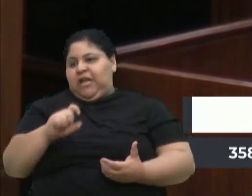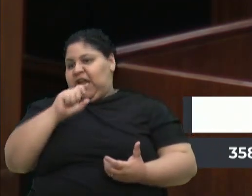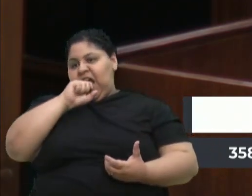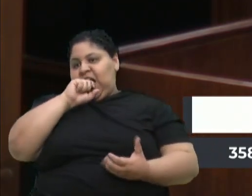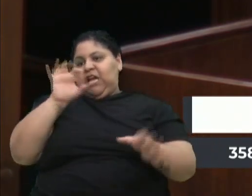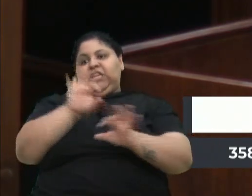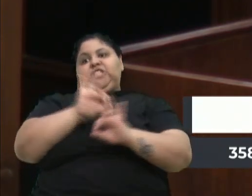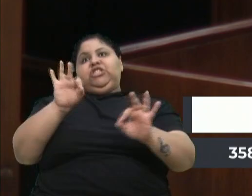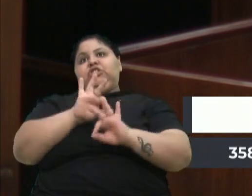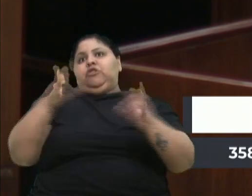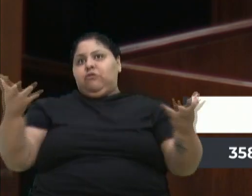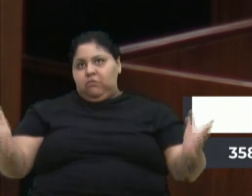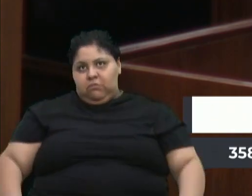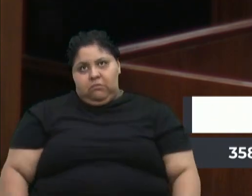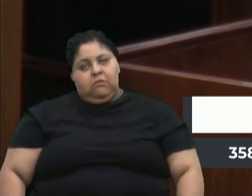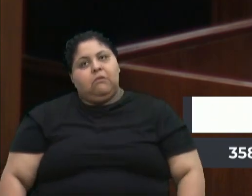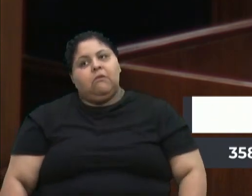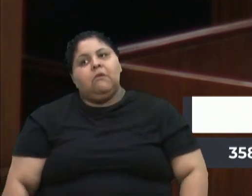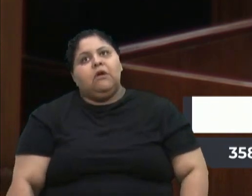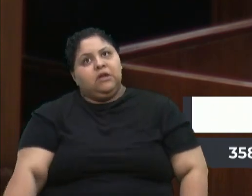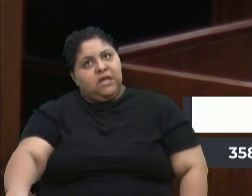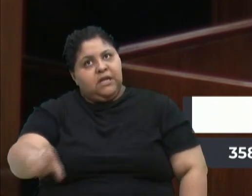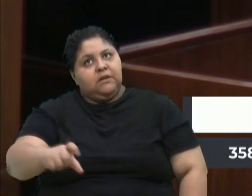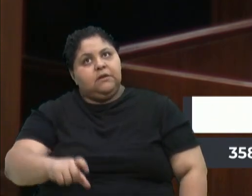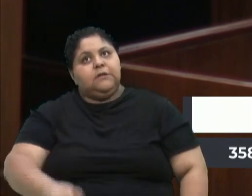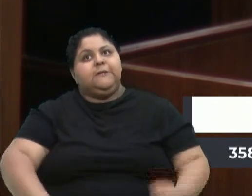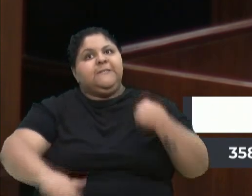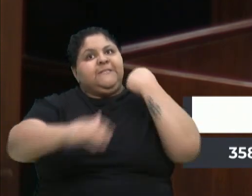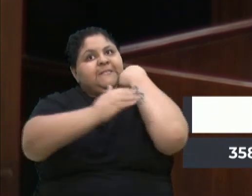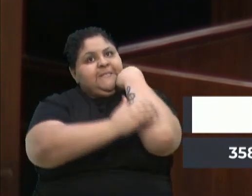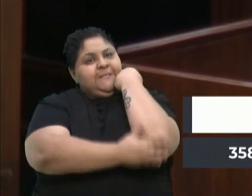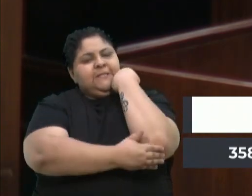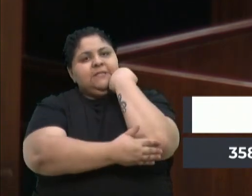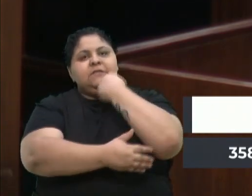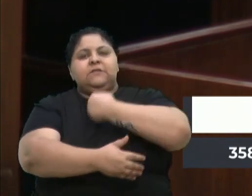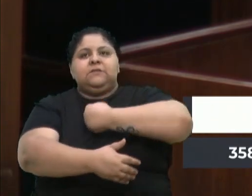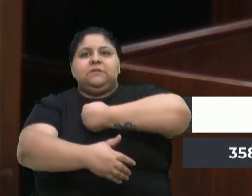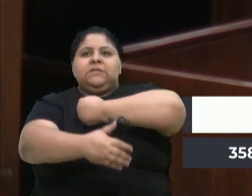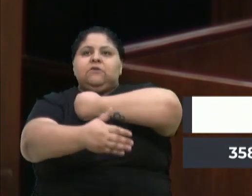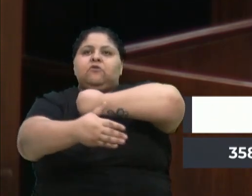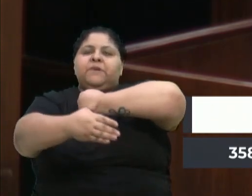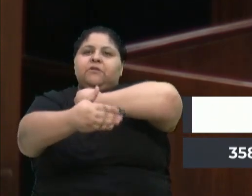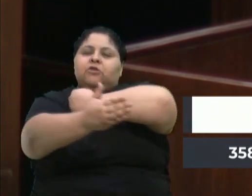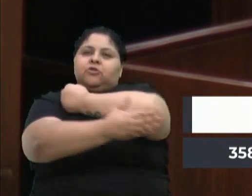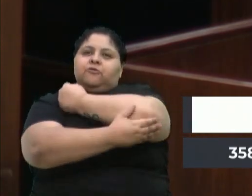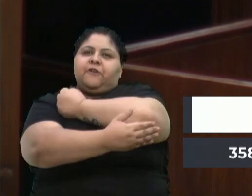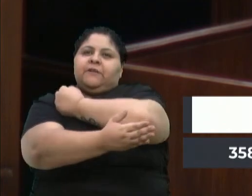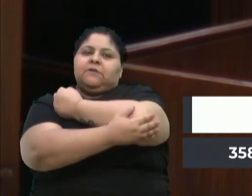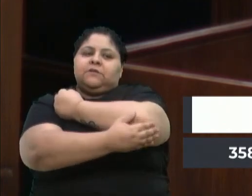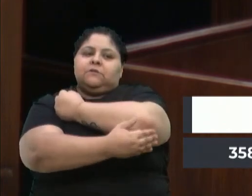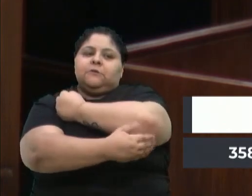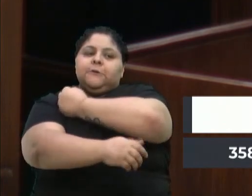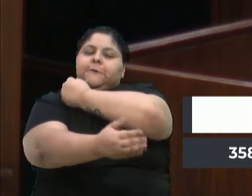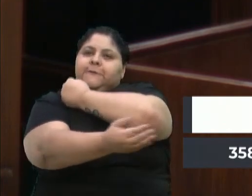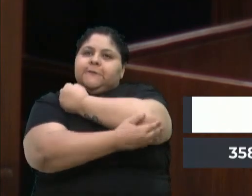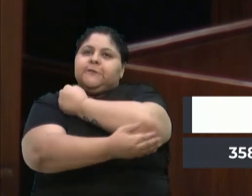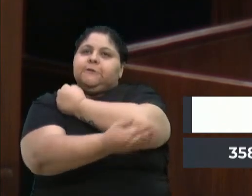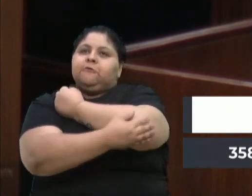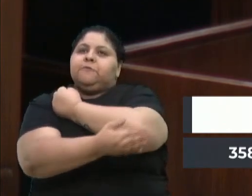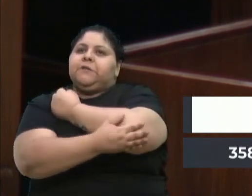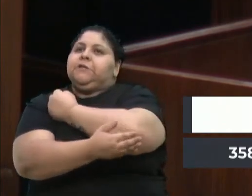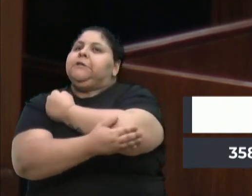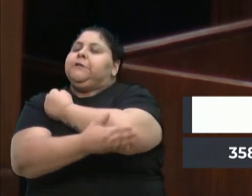ciúme de homem, olha que ciúme de mulher já é complicado, rapaz, se tiver, mas agora de homem